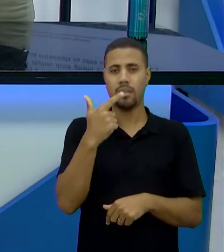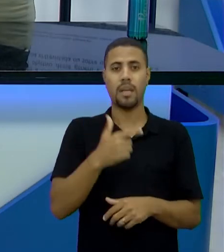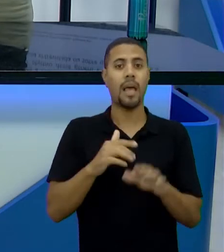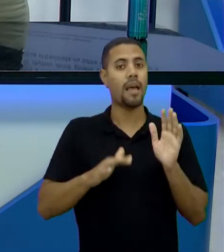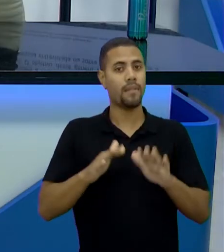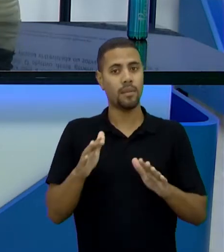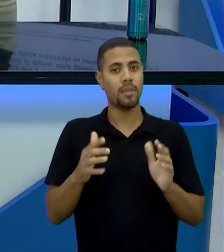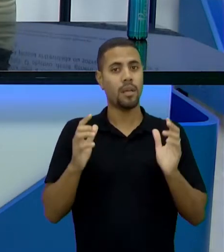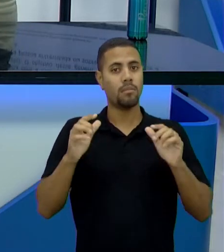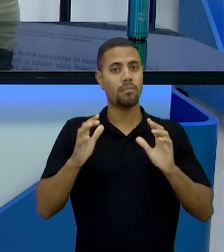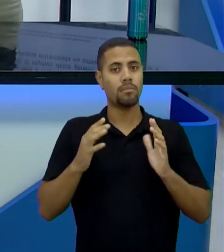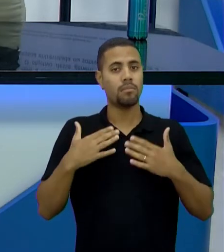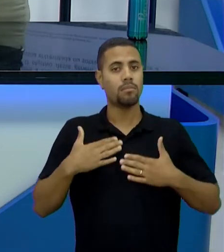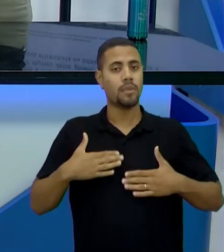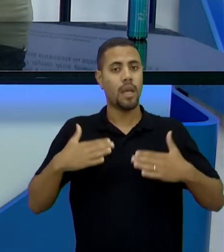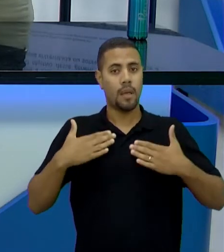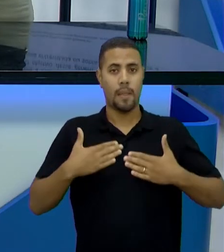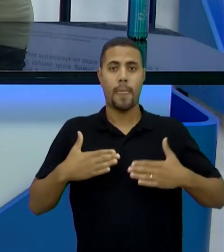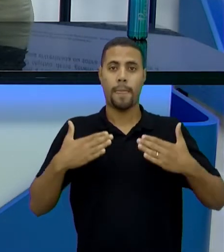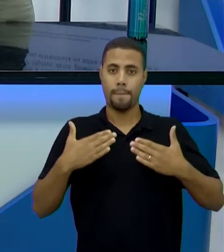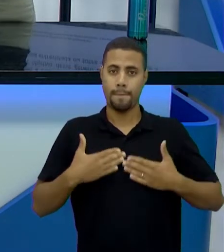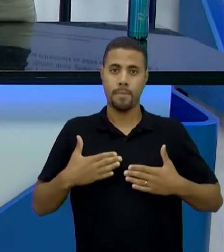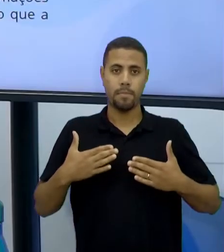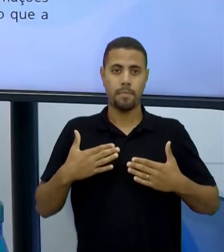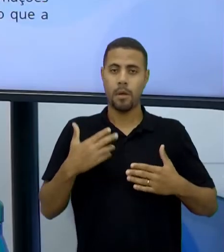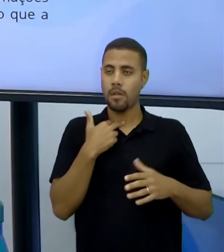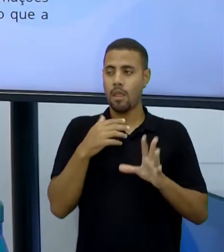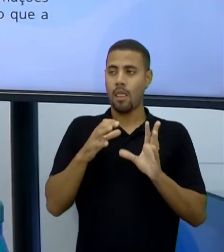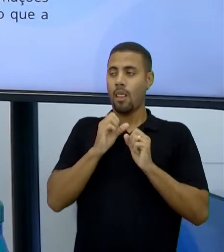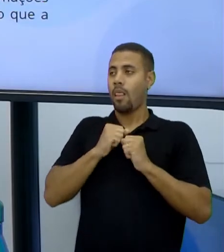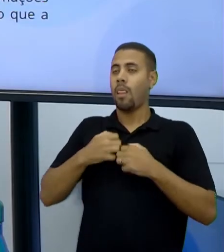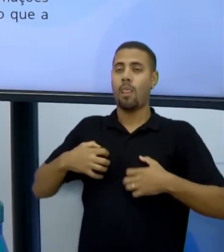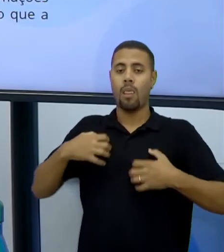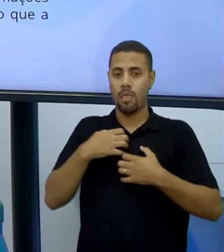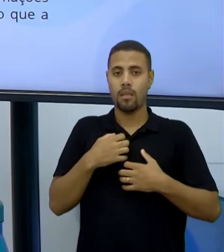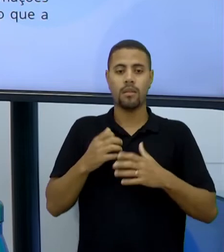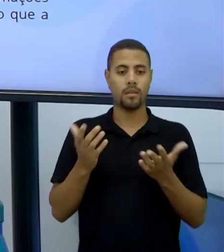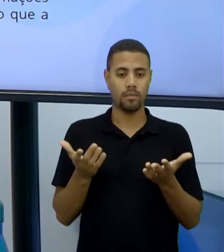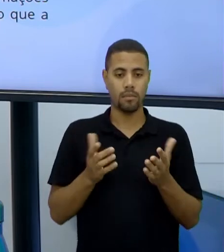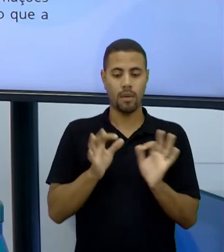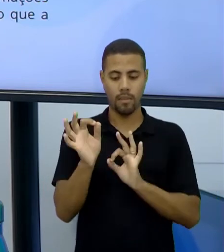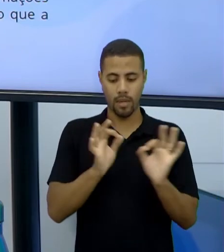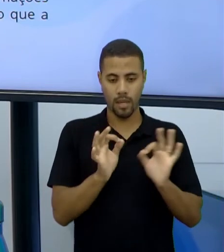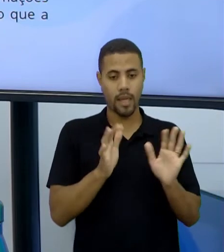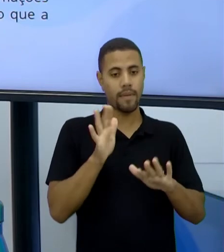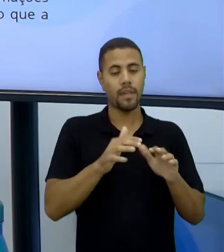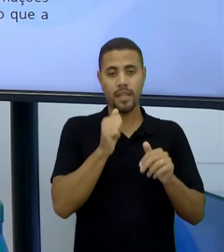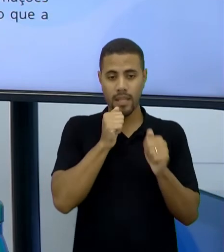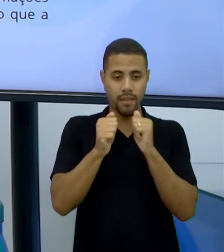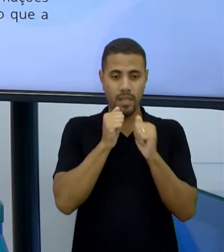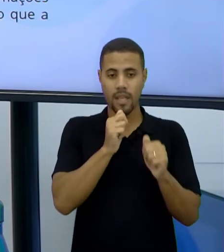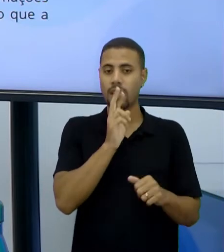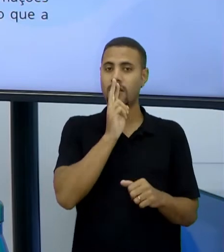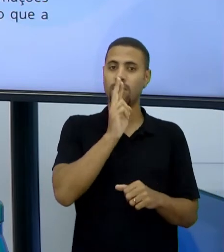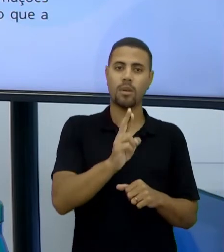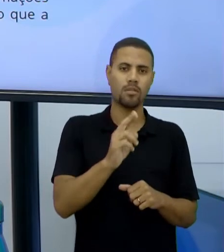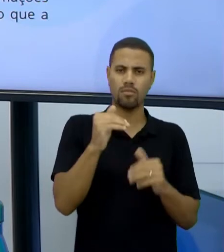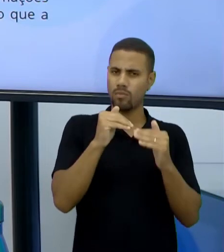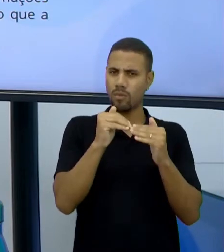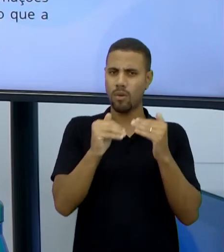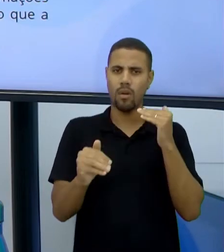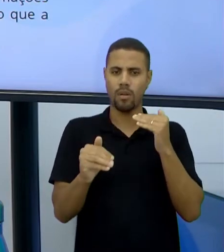pleno. E o que é legal, que se estiver com as perguntas preparadas, vamos supor que o entrevistado te deu uma resposta que você não